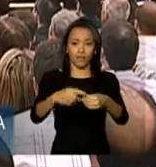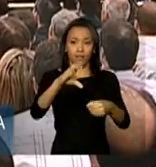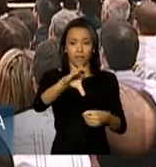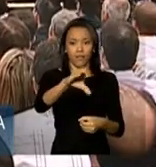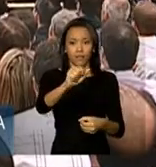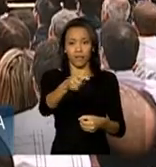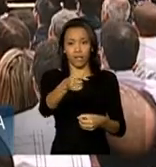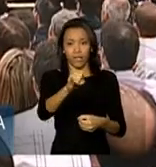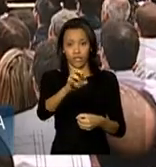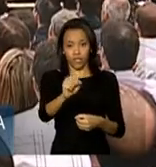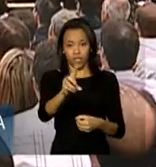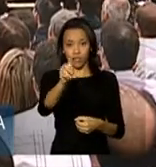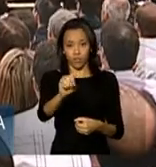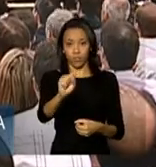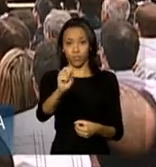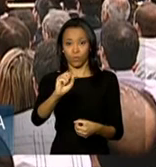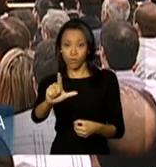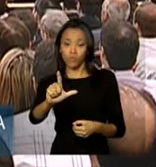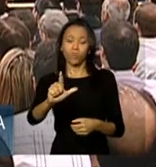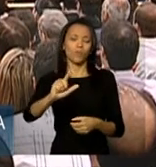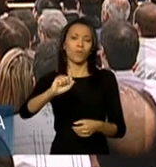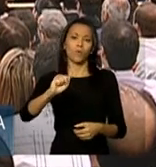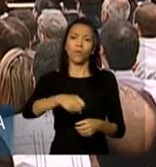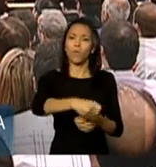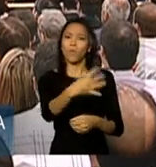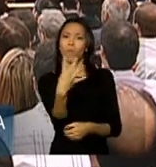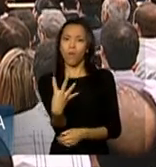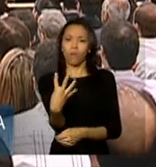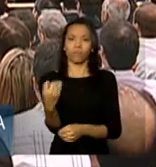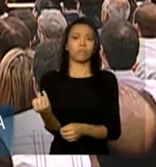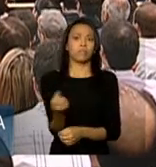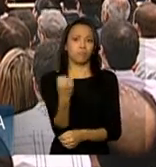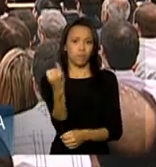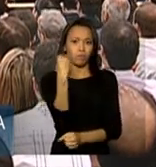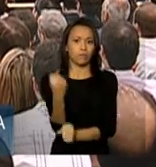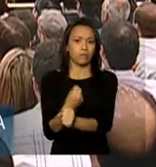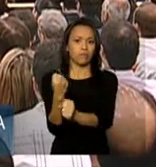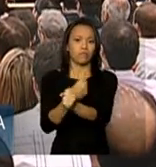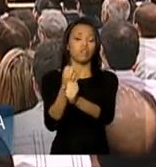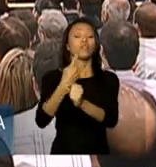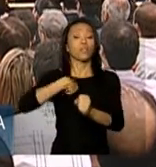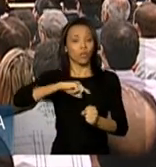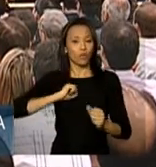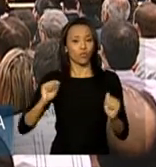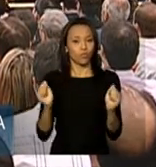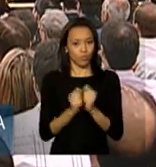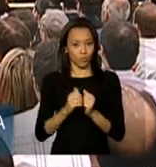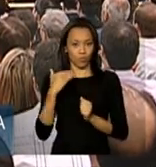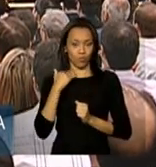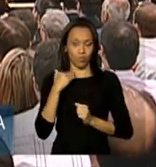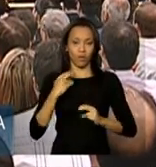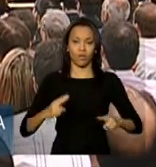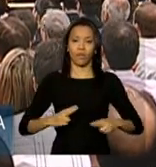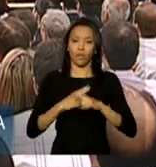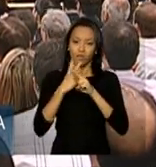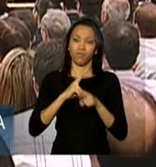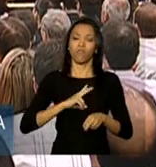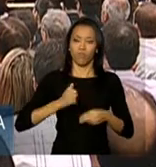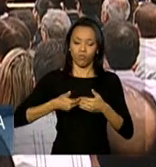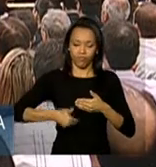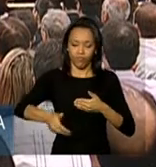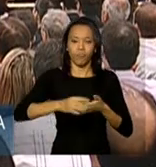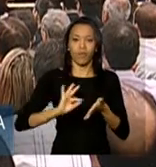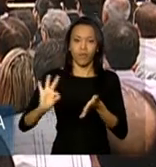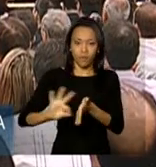4 importantes obras que estaremos assinando hoje junto com a Caixa Econômica Federal. Mas